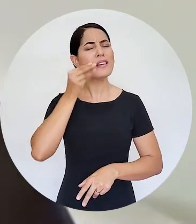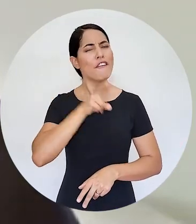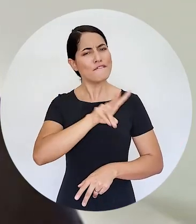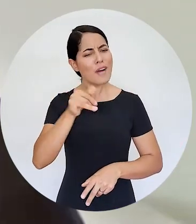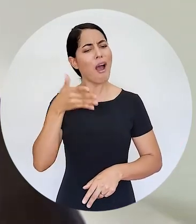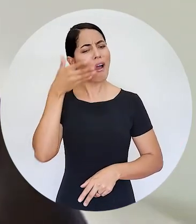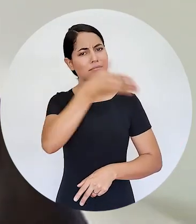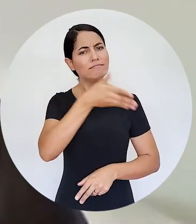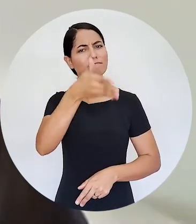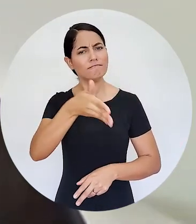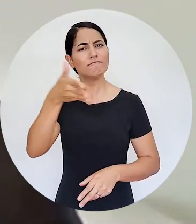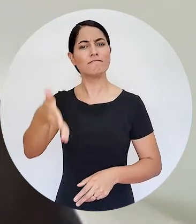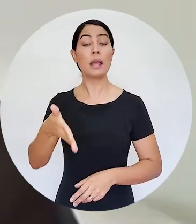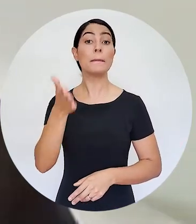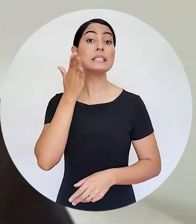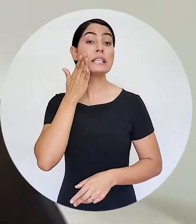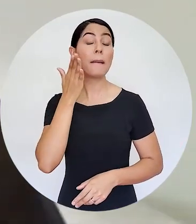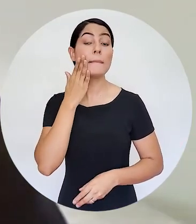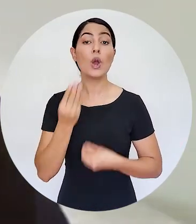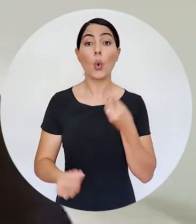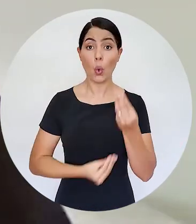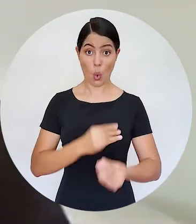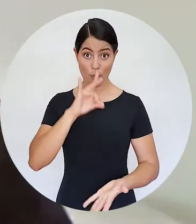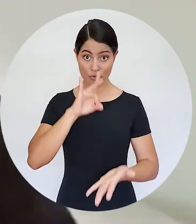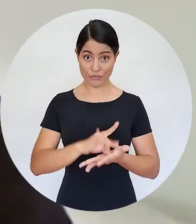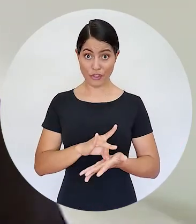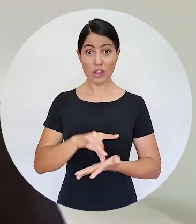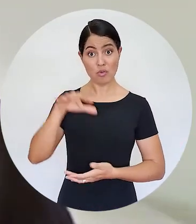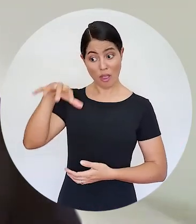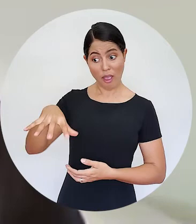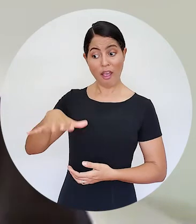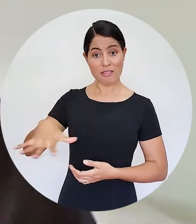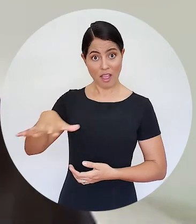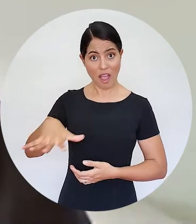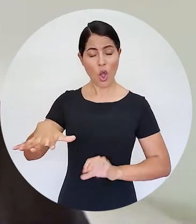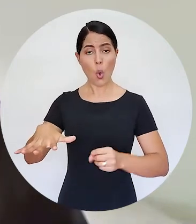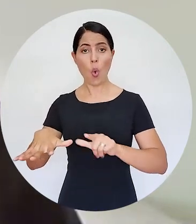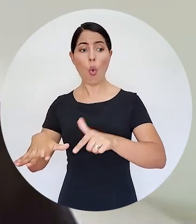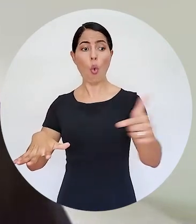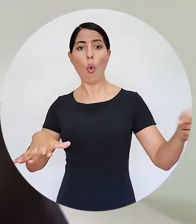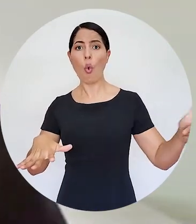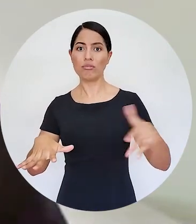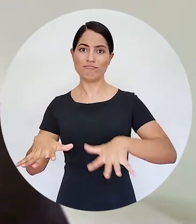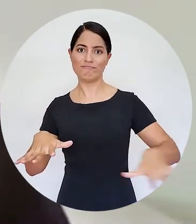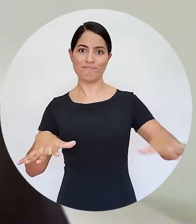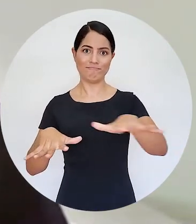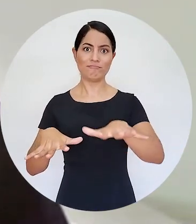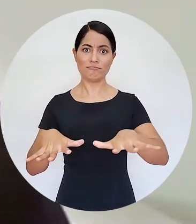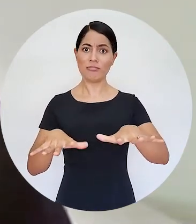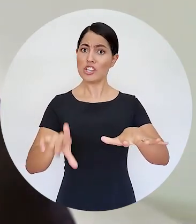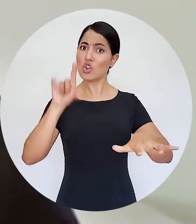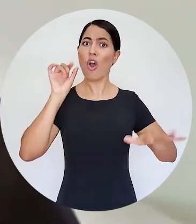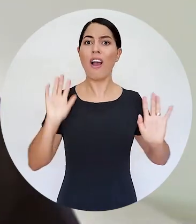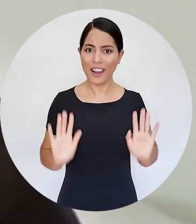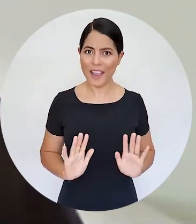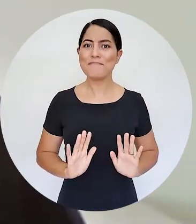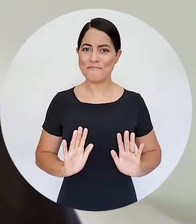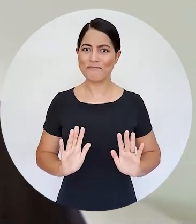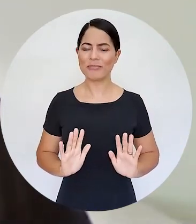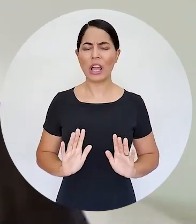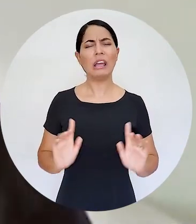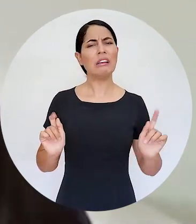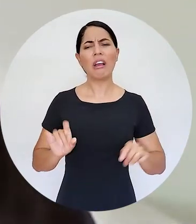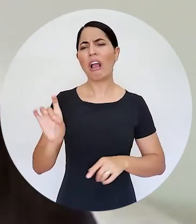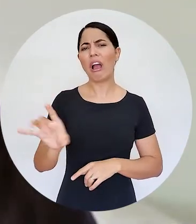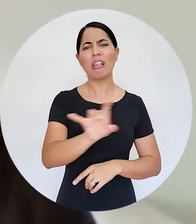e de fato Experimente e compreenda Se você realmente nasceu para torna Claro não o que que adora tem uma particularidade e